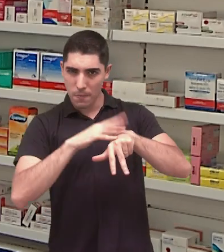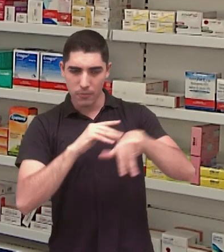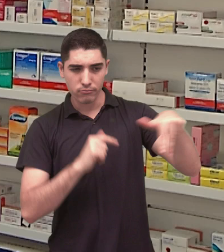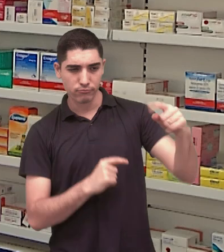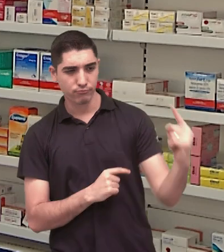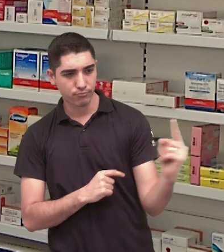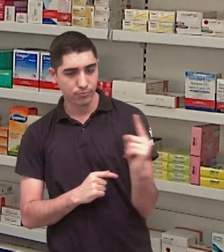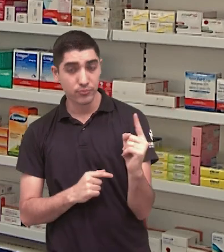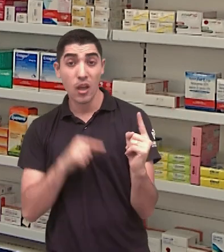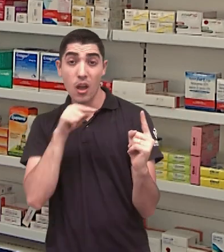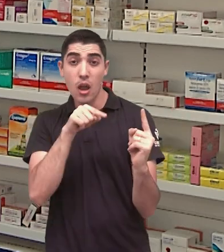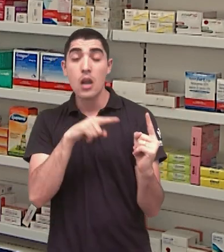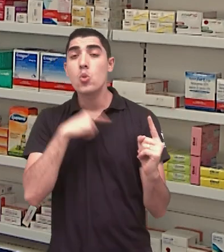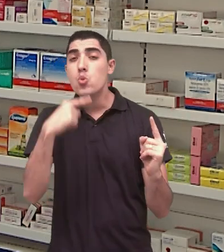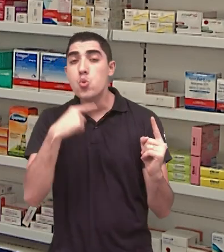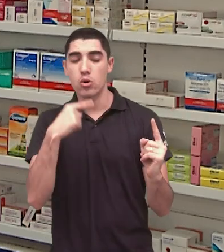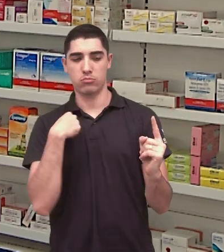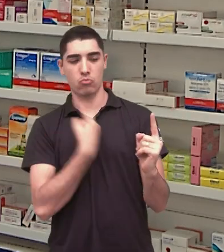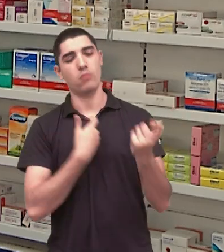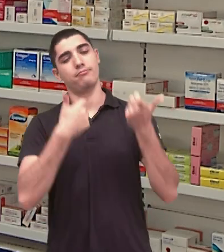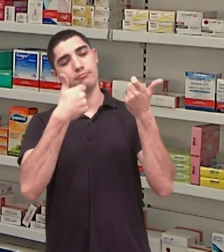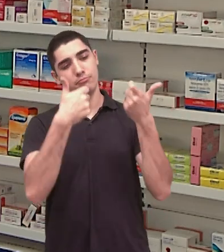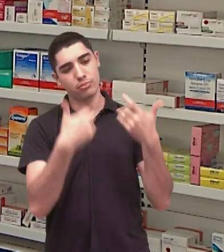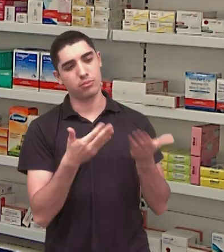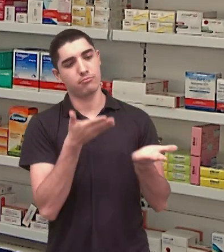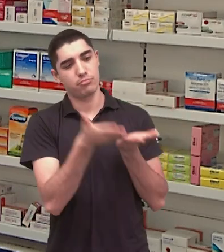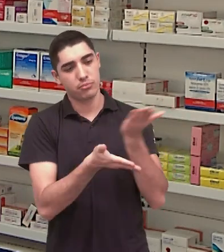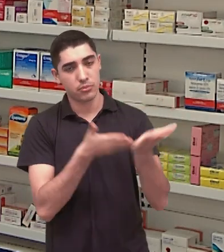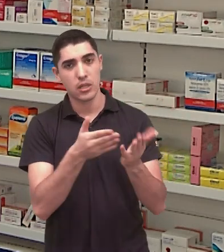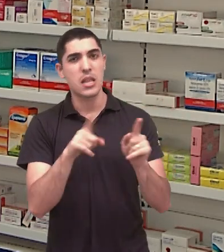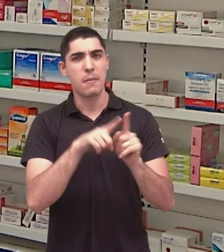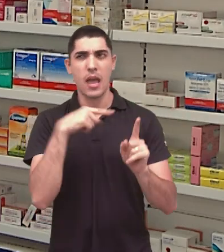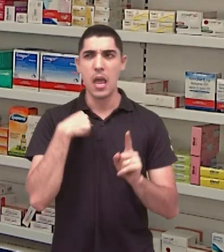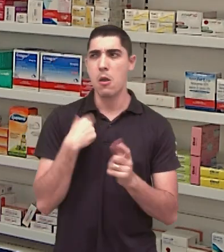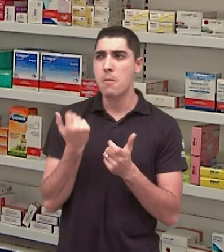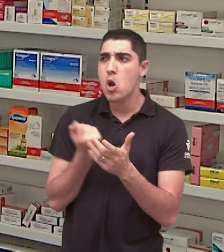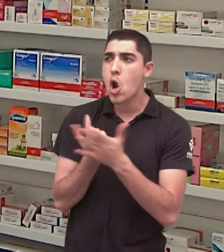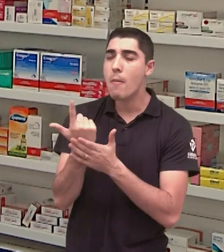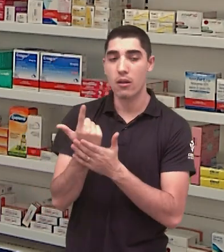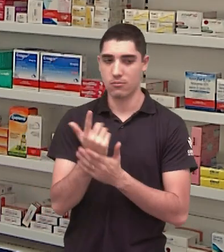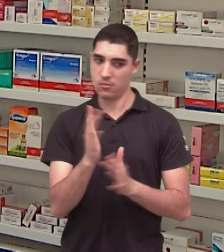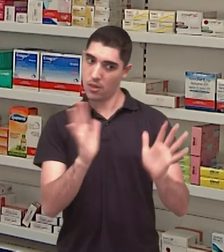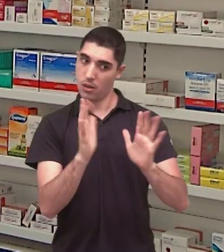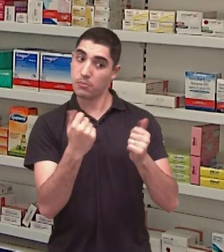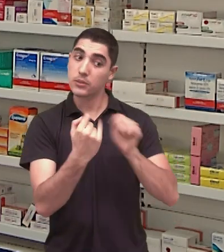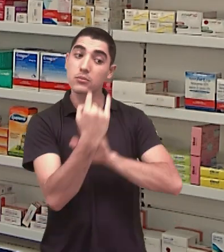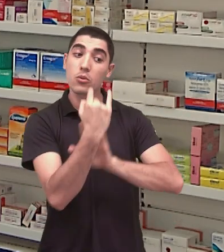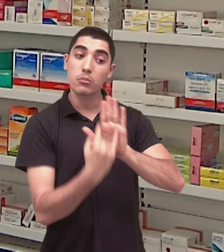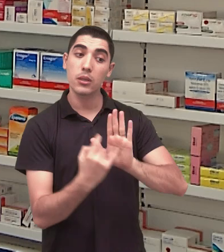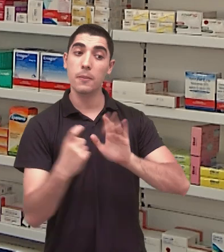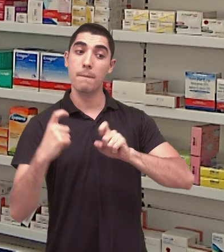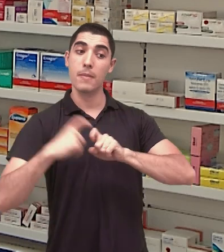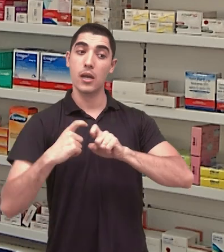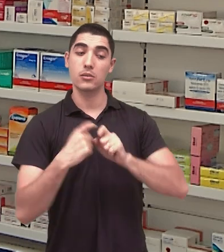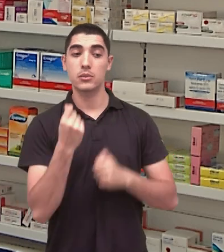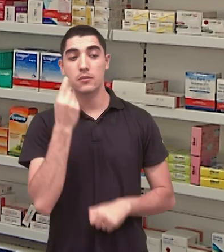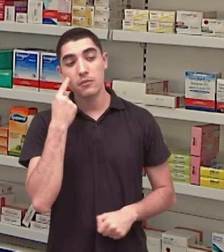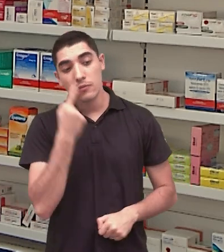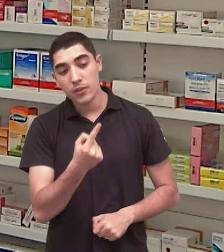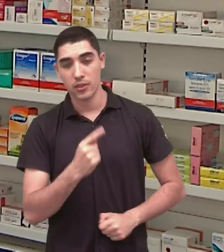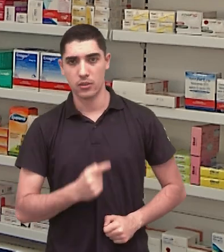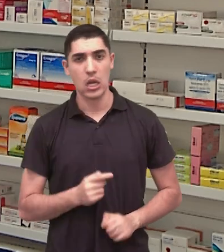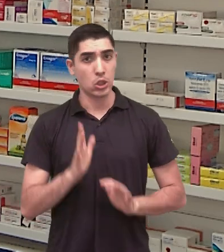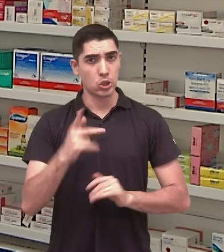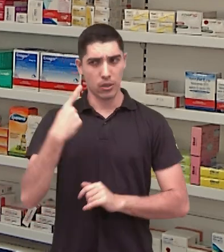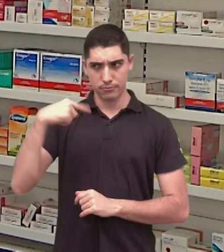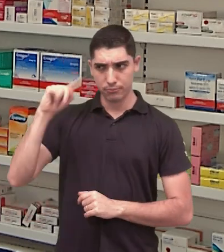que o paciente possa ter sobre o tratamento, mas também essa dúvida, vou ir comprar. Não, ele não consegue comprar sem um receituário médico. O que a gente